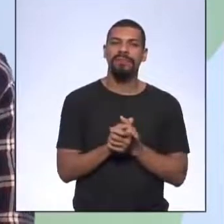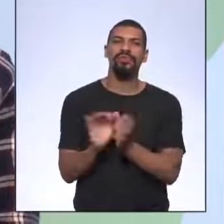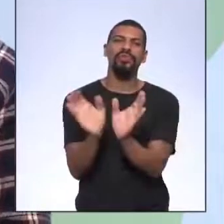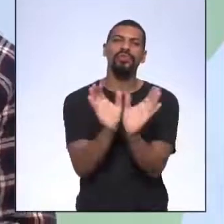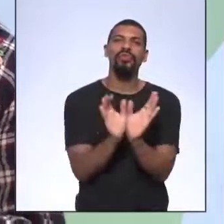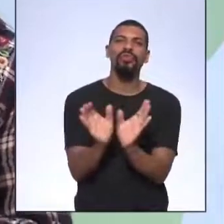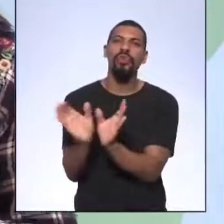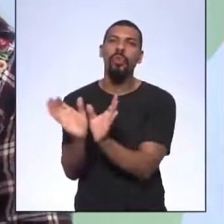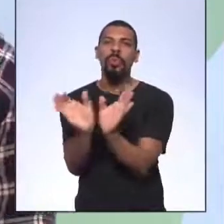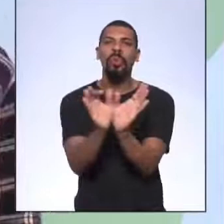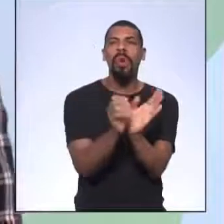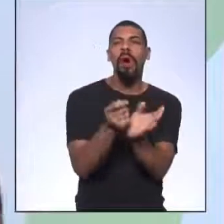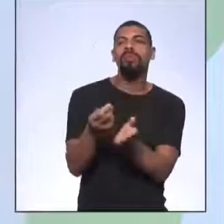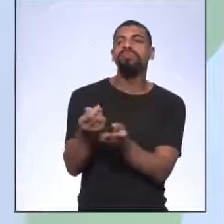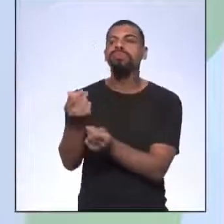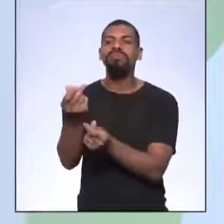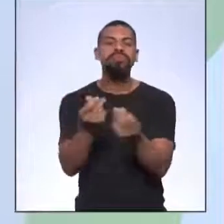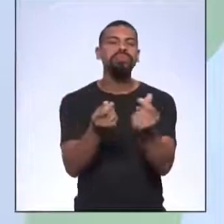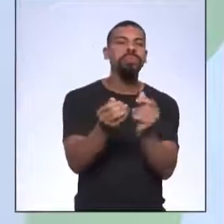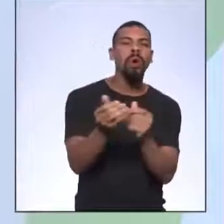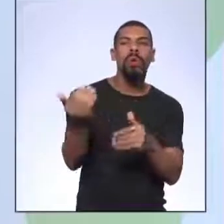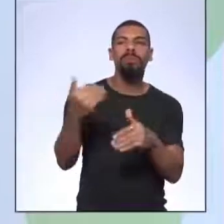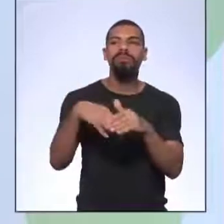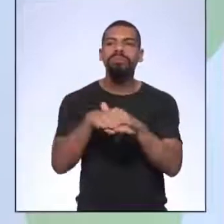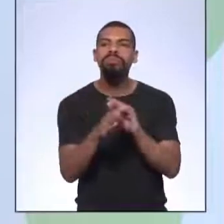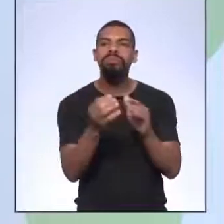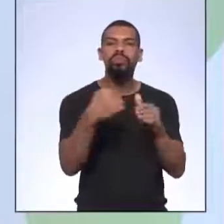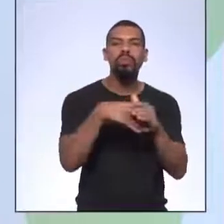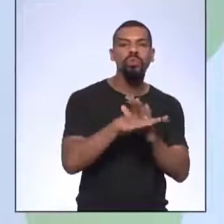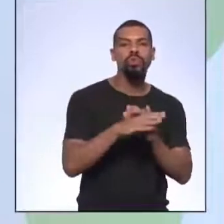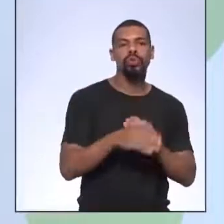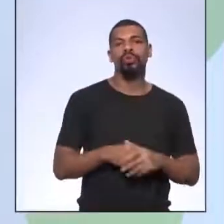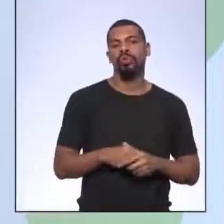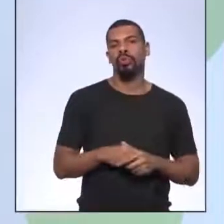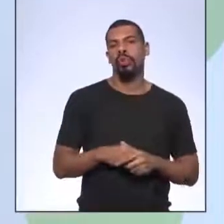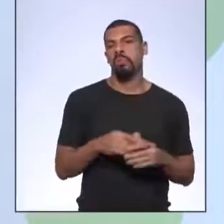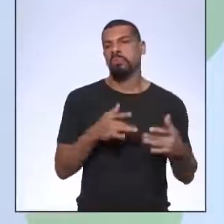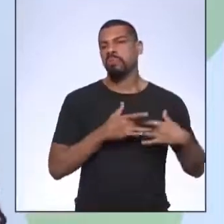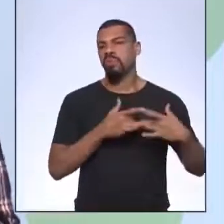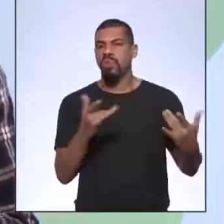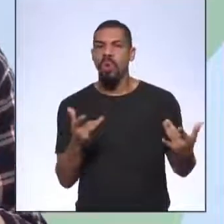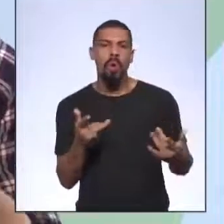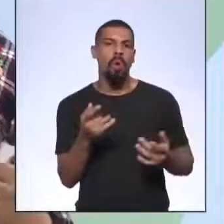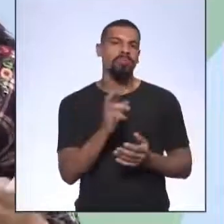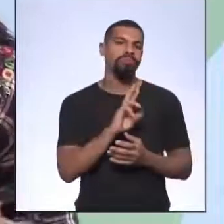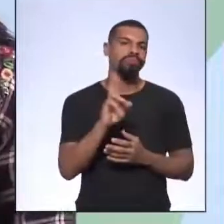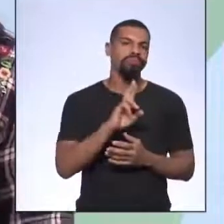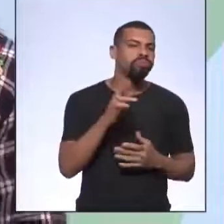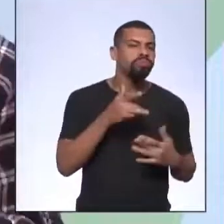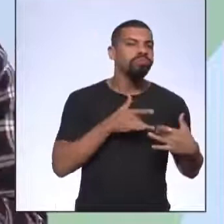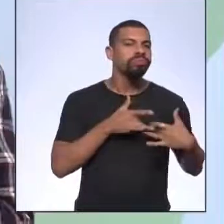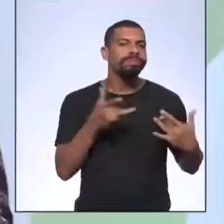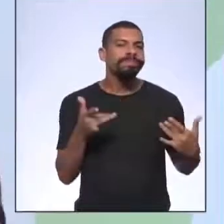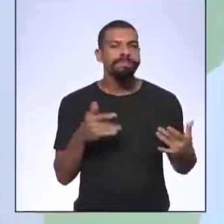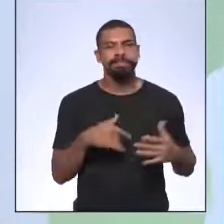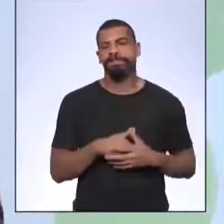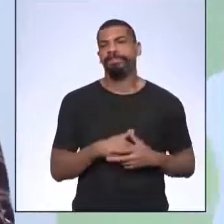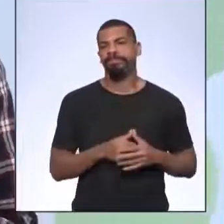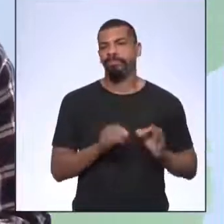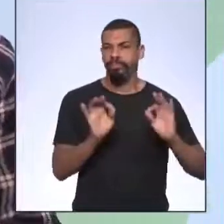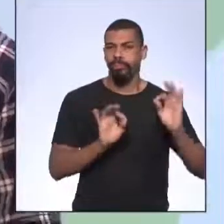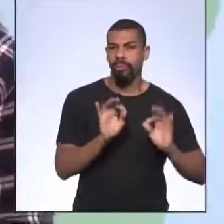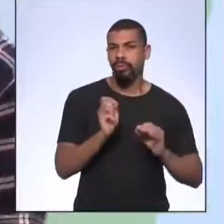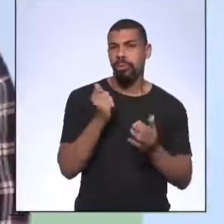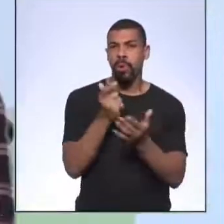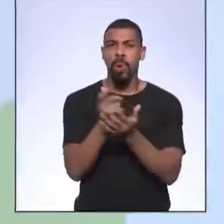colaborativo a cada pessoa então dá um dou um pouquinho de dinheiro ali para poder fazer o fundo para